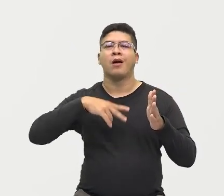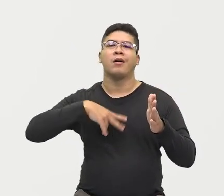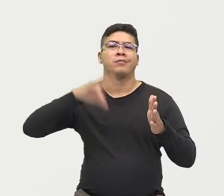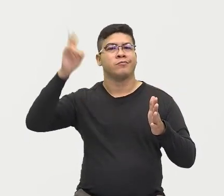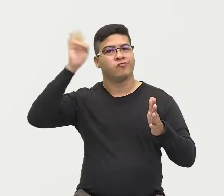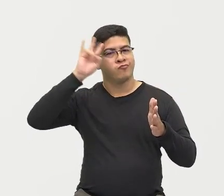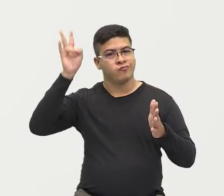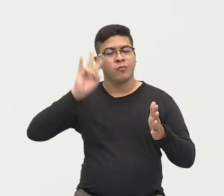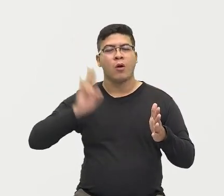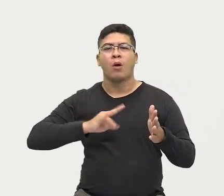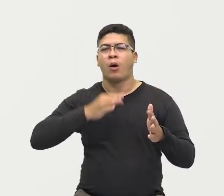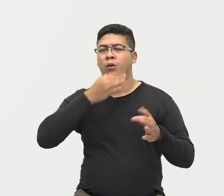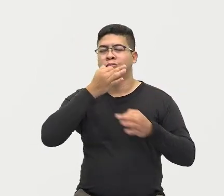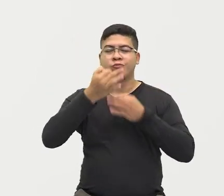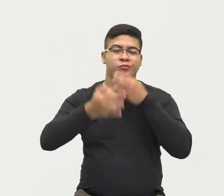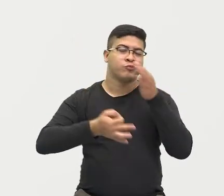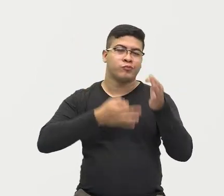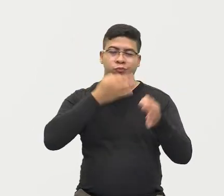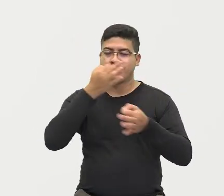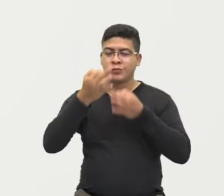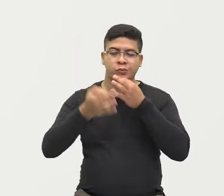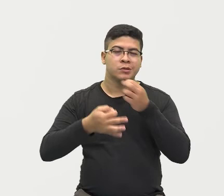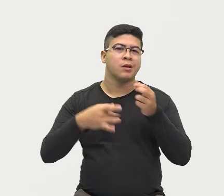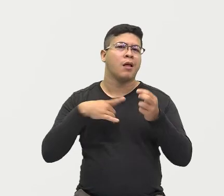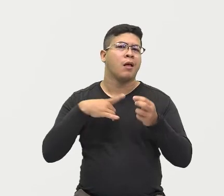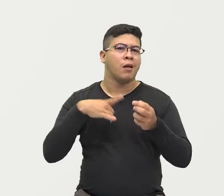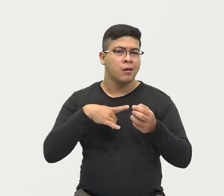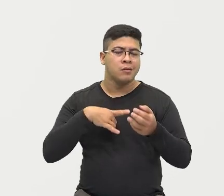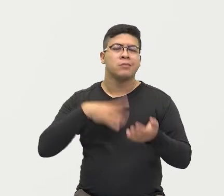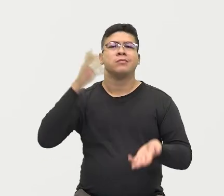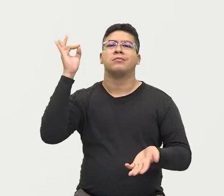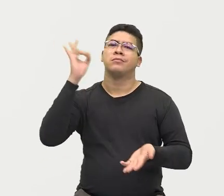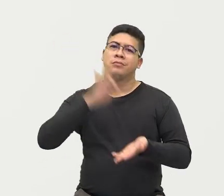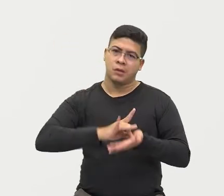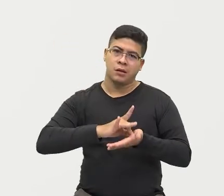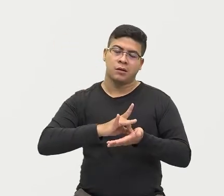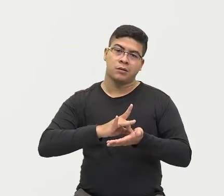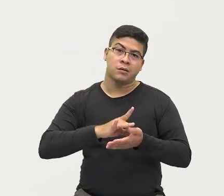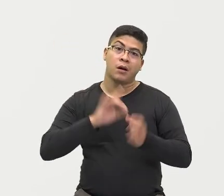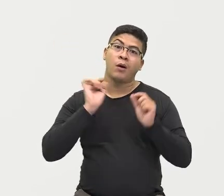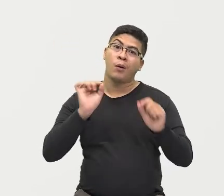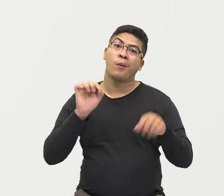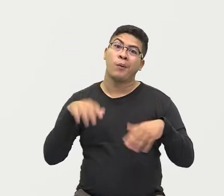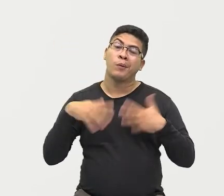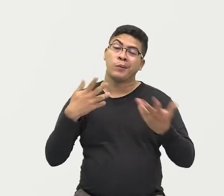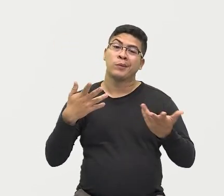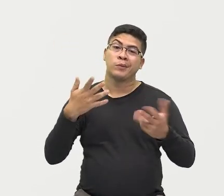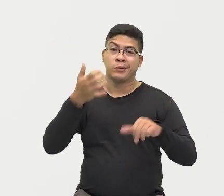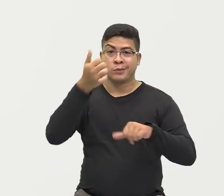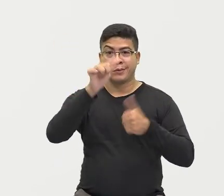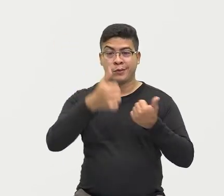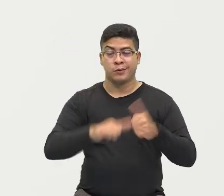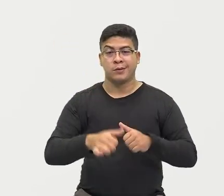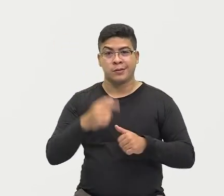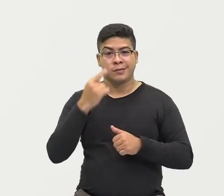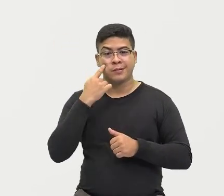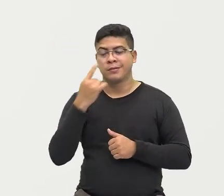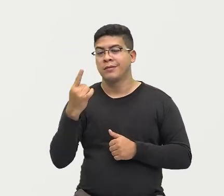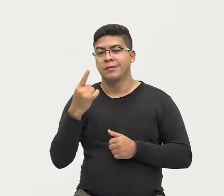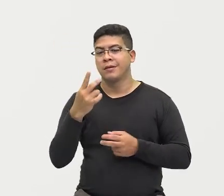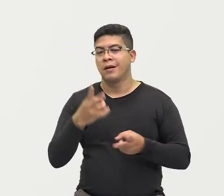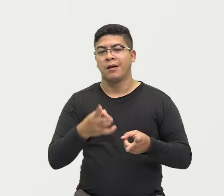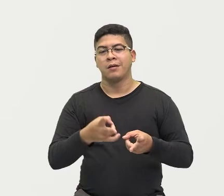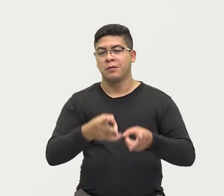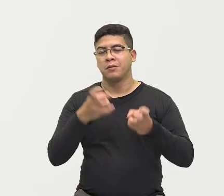tinha esse fio realista, notamos aí a respeito. Então, ele vai, o que ele vai fazer? Ele vai analisar esse